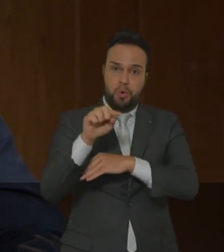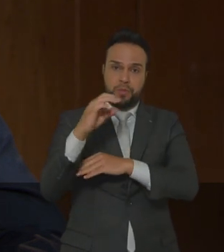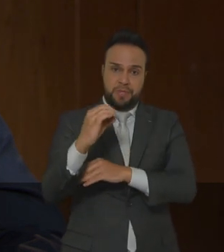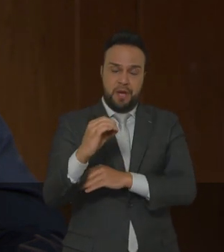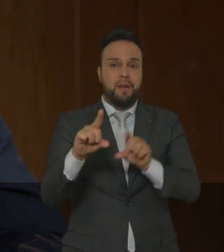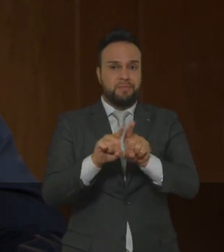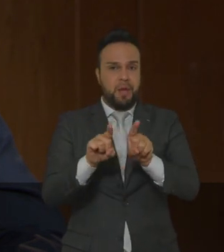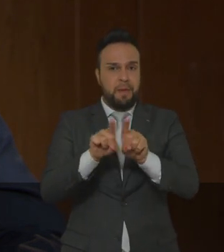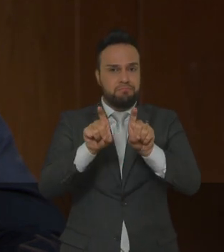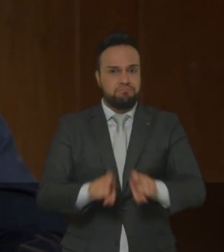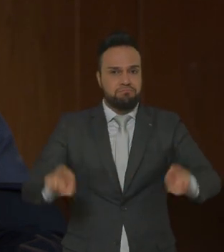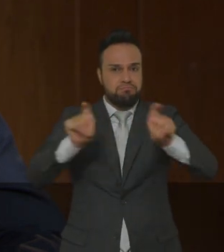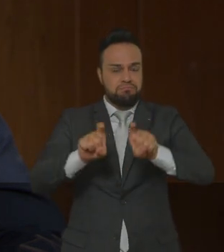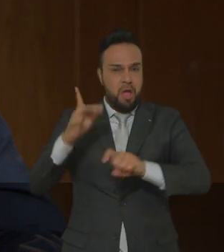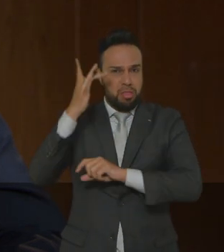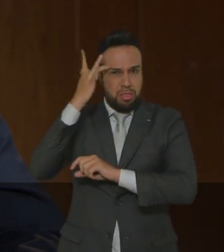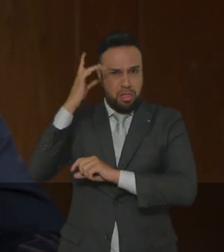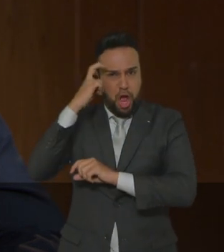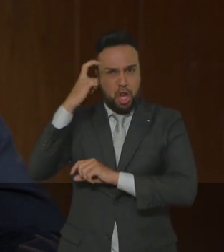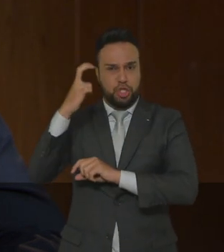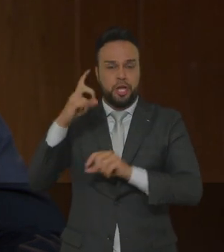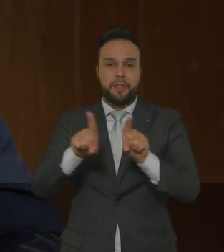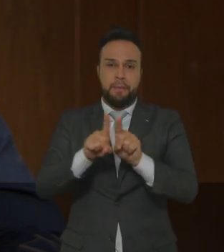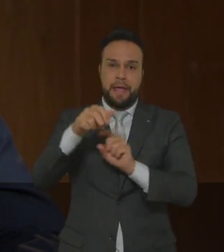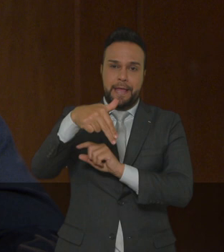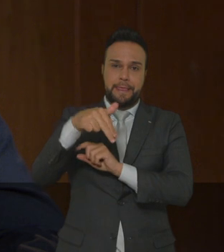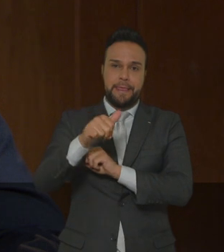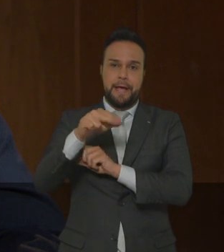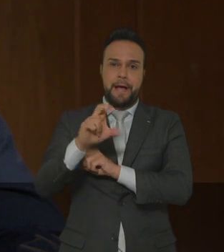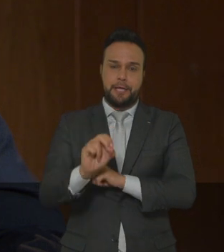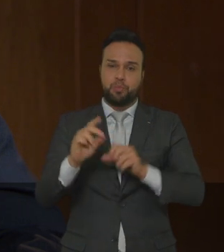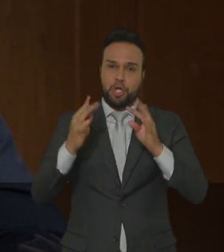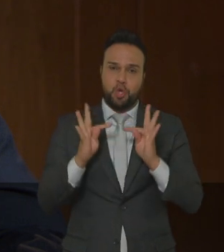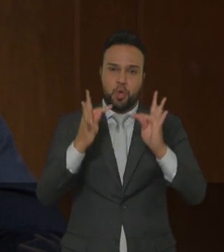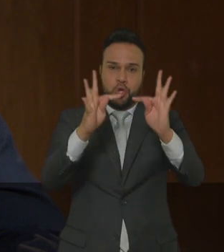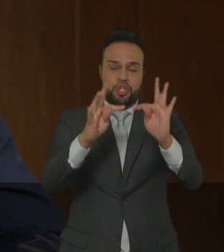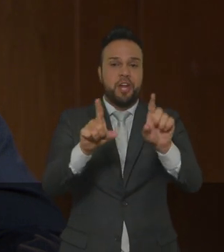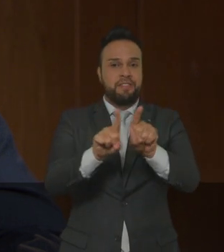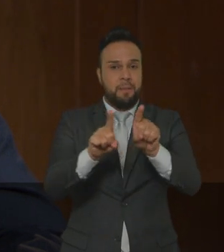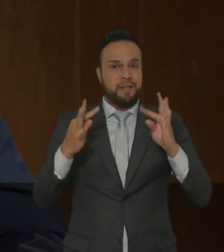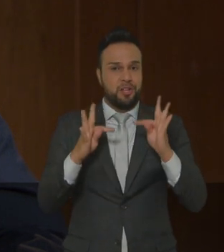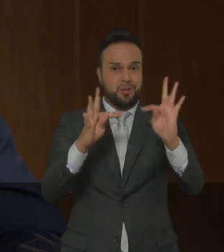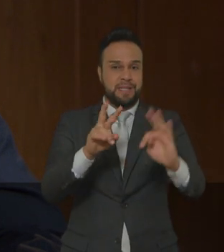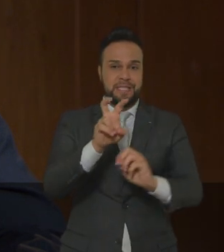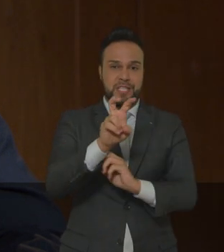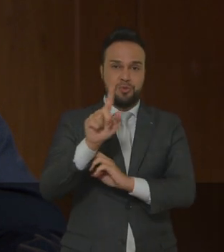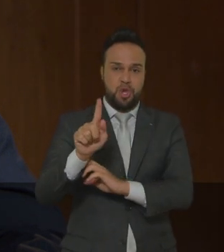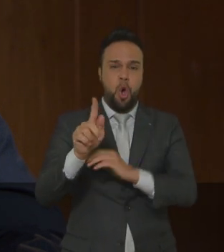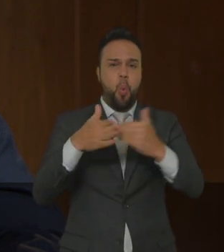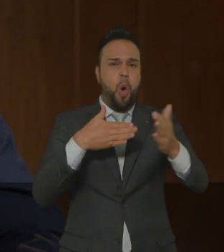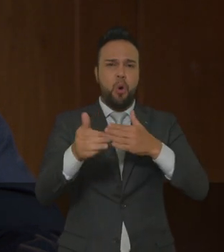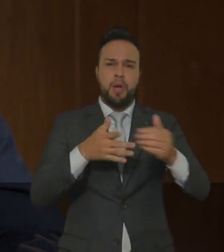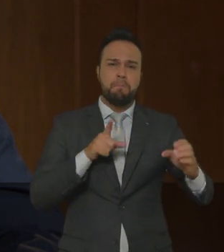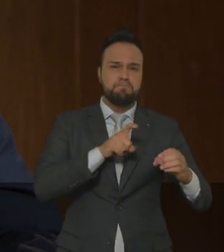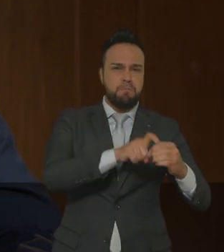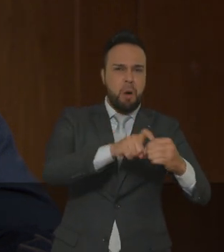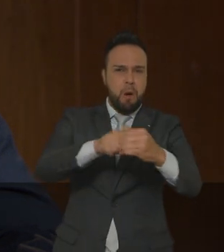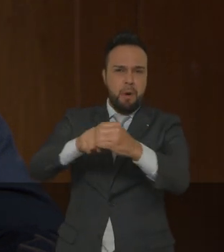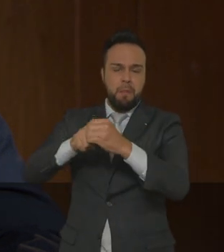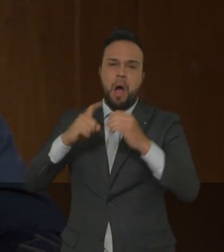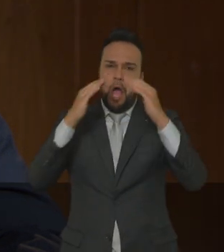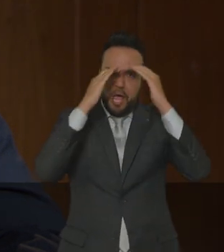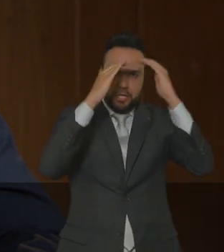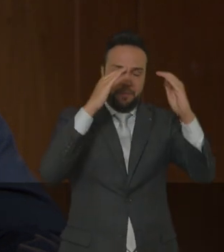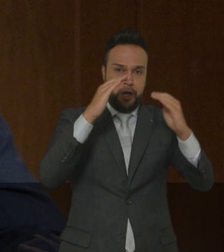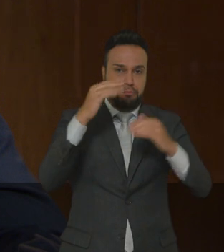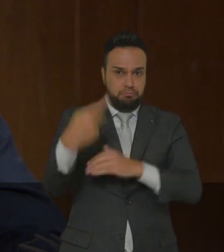da indústria 4.0 da Inteligência Artificial nanotecnologia e da tecnologia 5g com